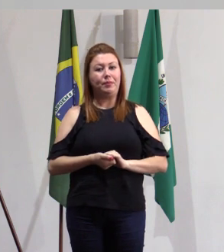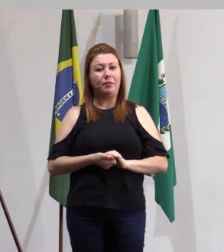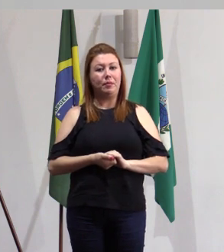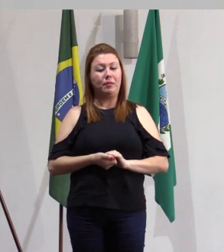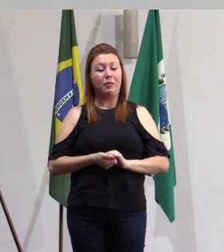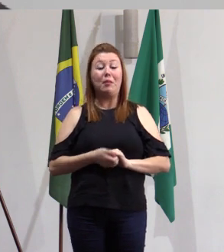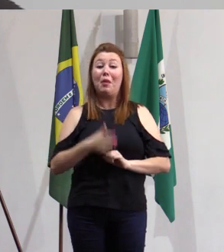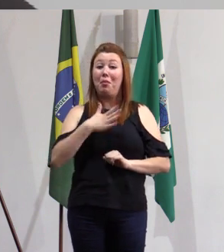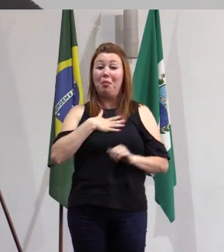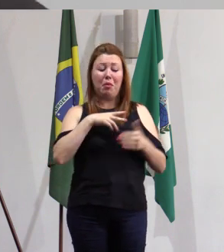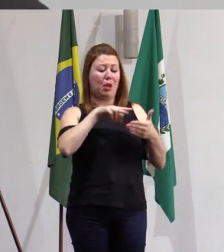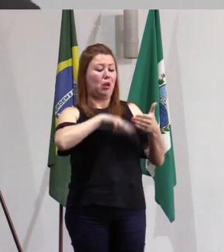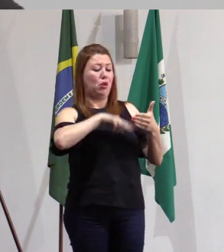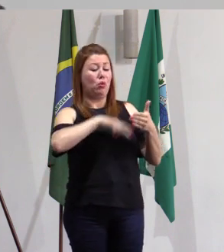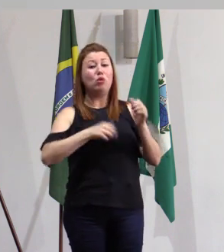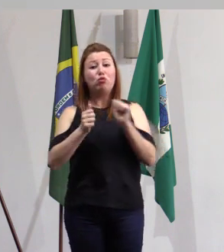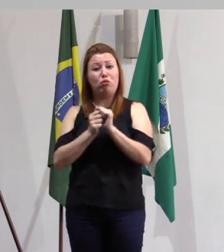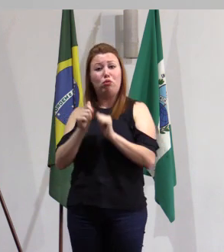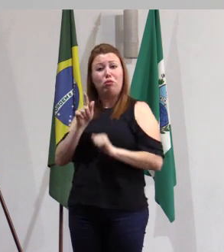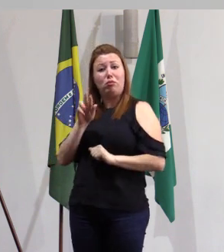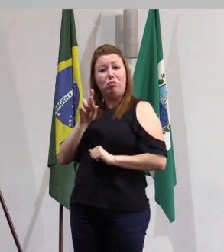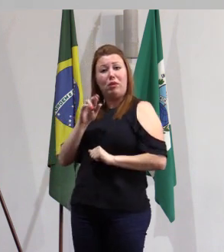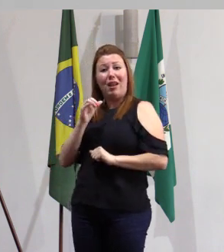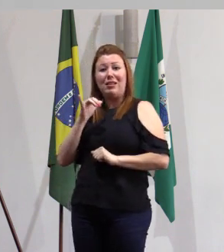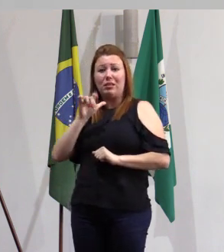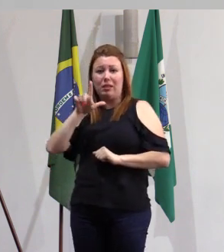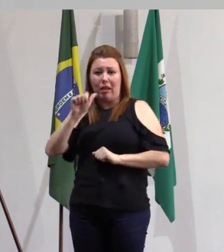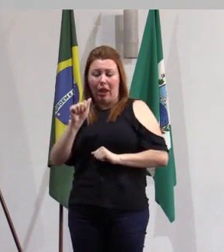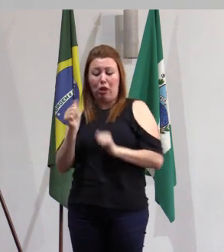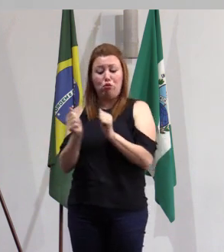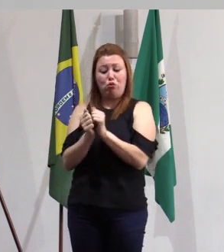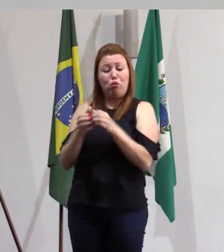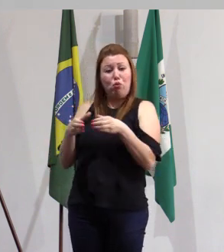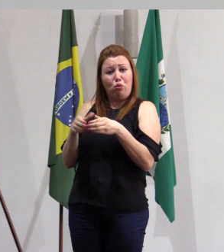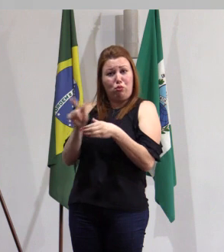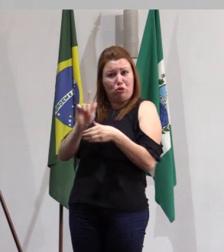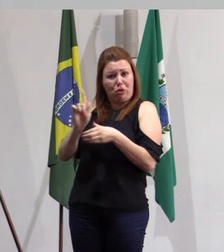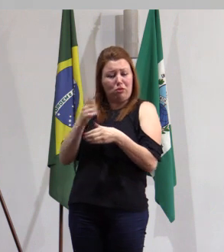Na minha leitura, na leitura da Graciela, na leitura da gestão.